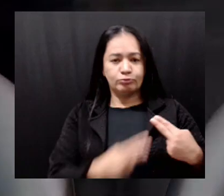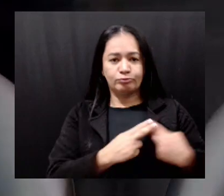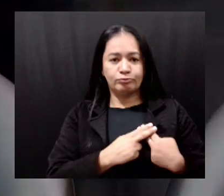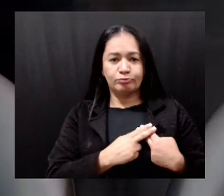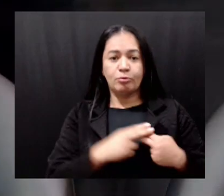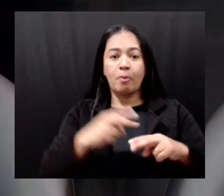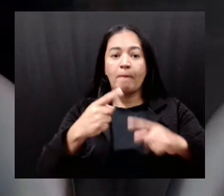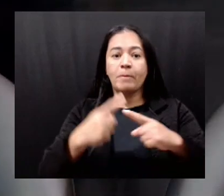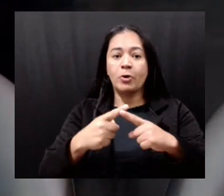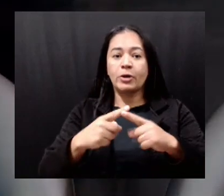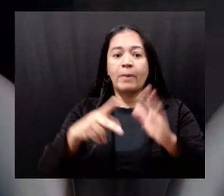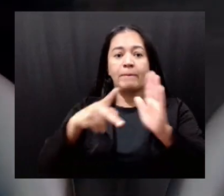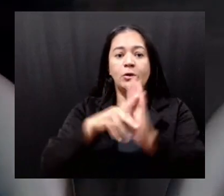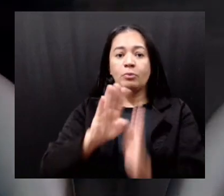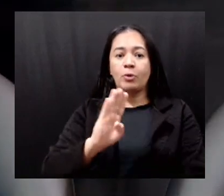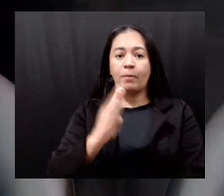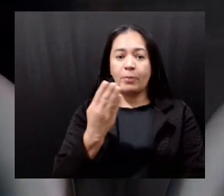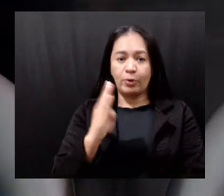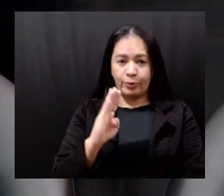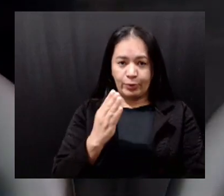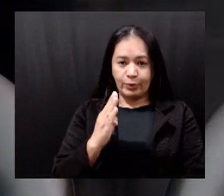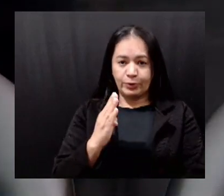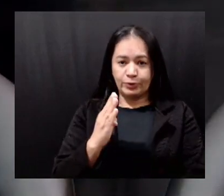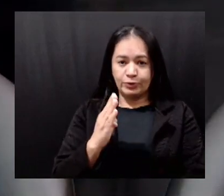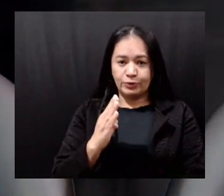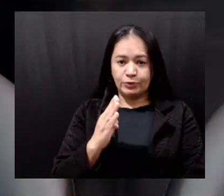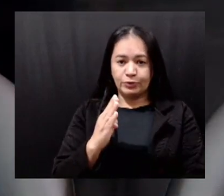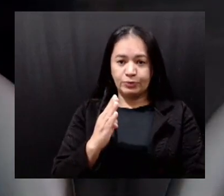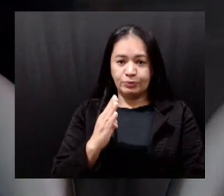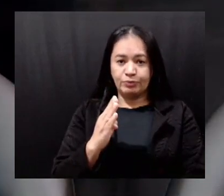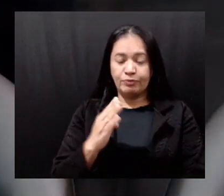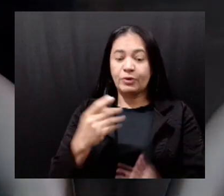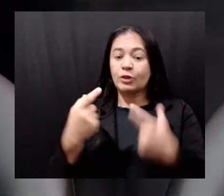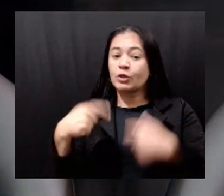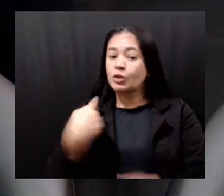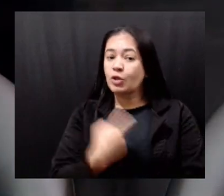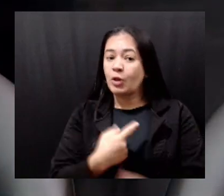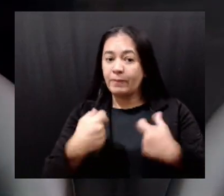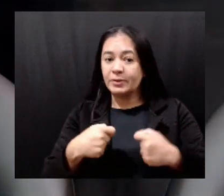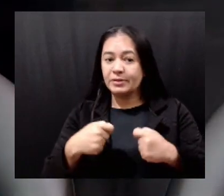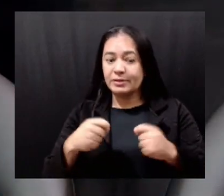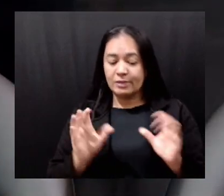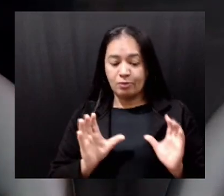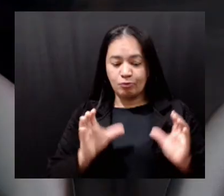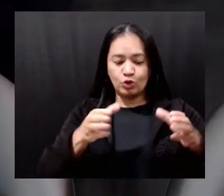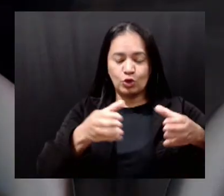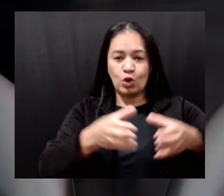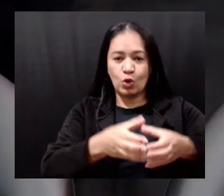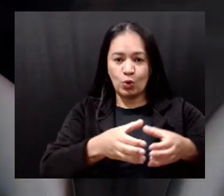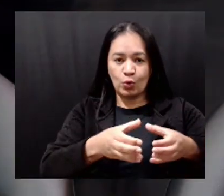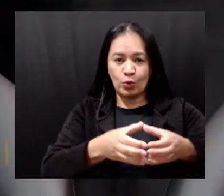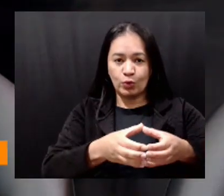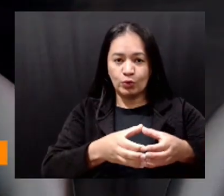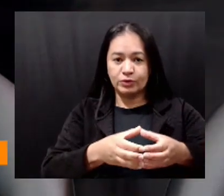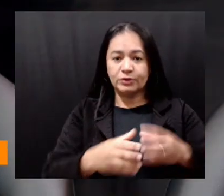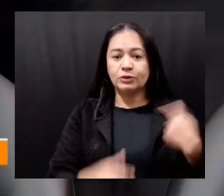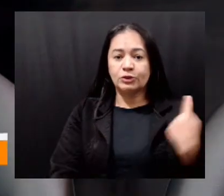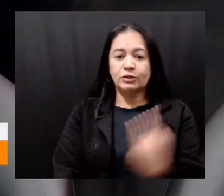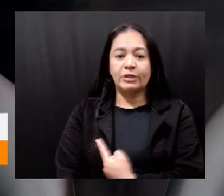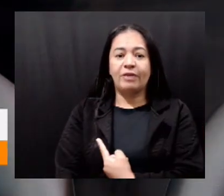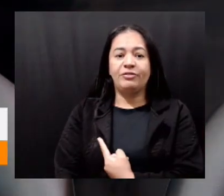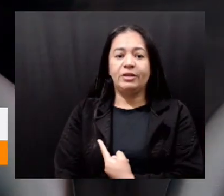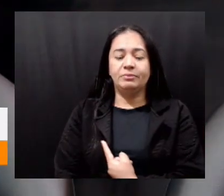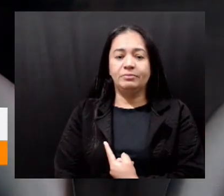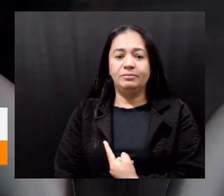biológica também, né? Precisamos do coletivo. Né? Então, o ser humano, ele